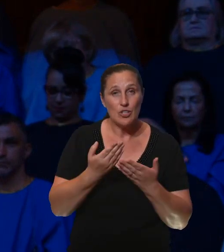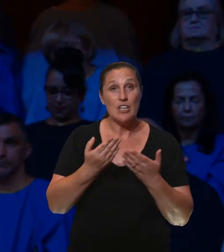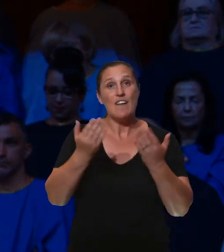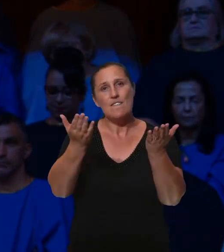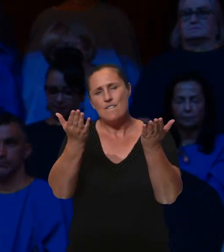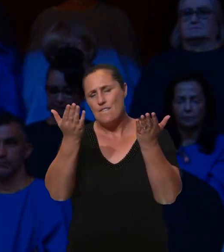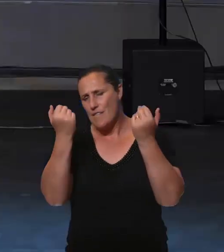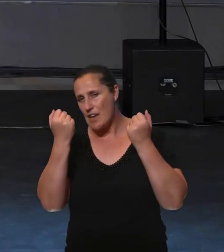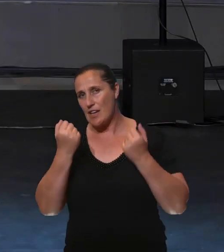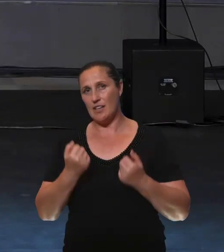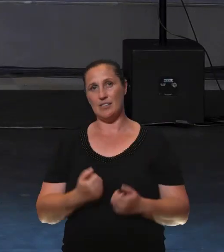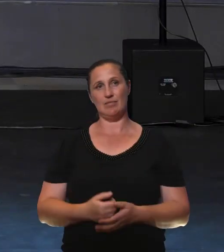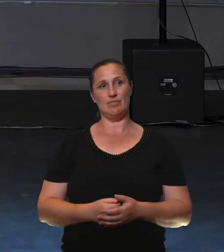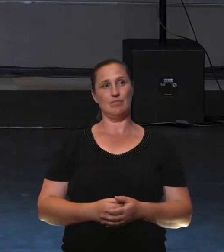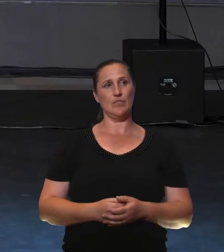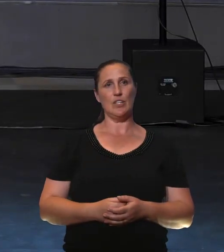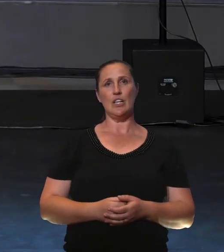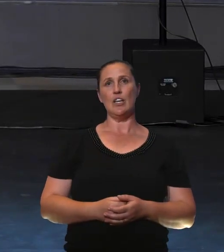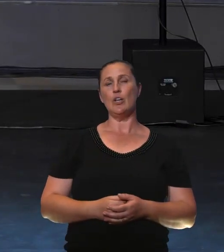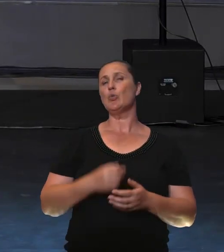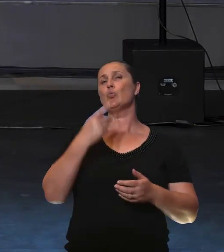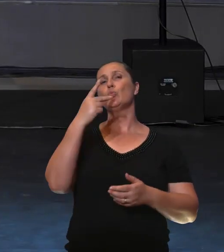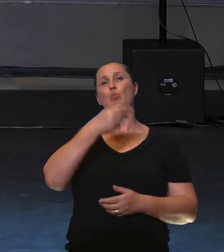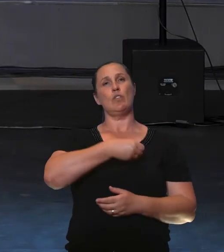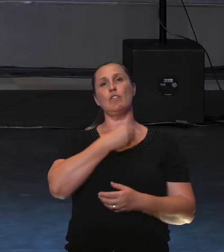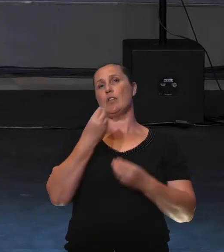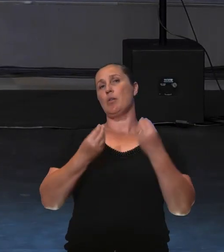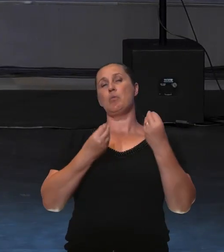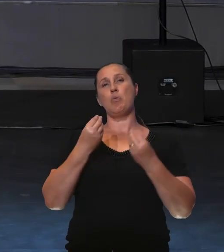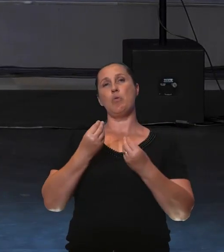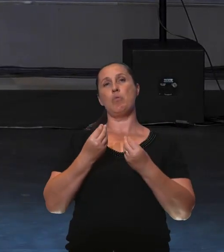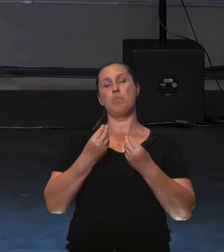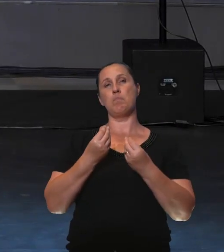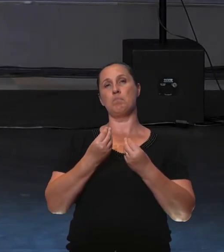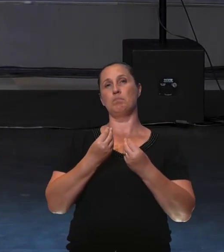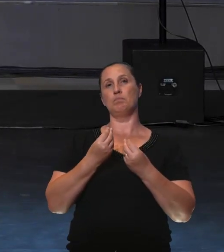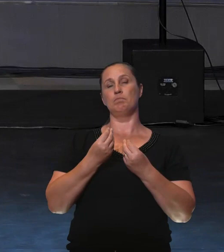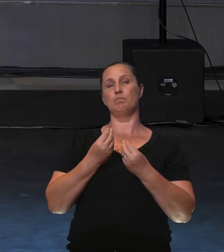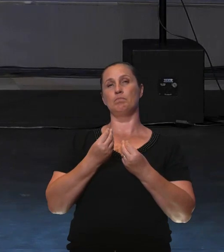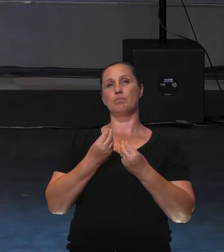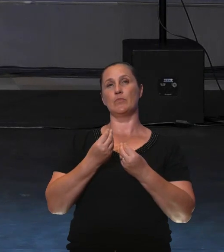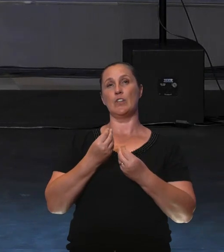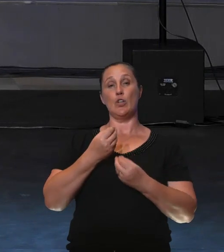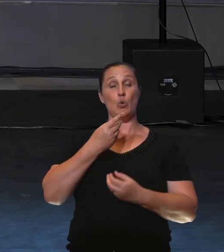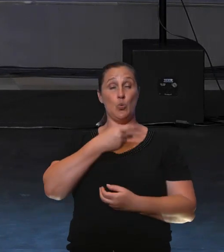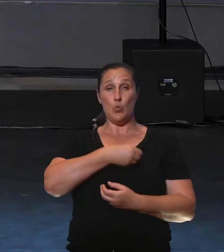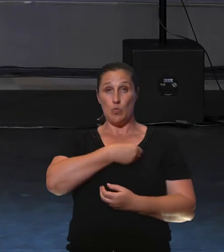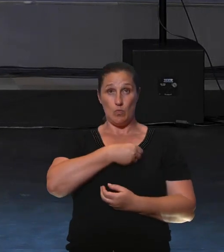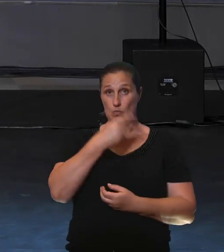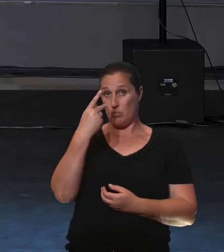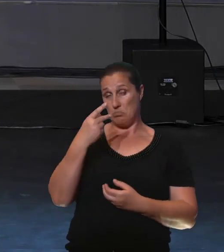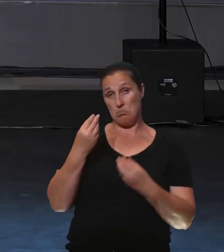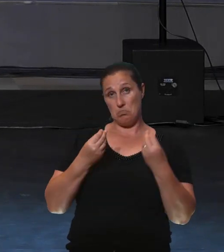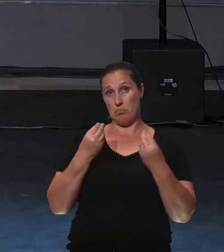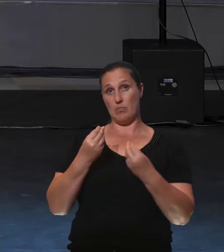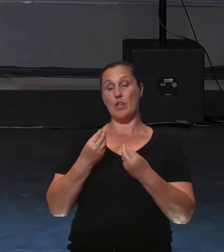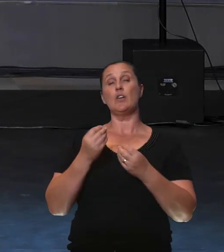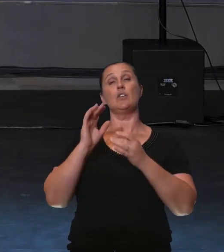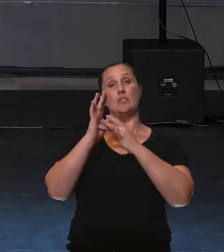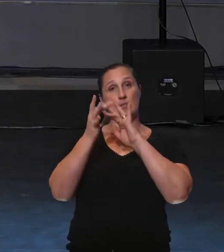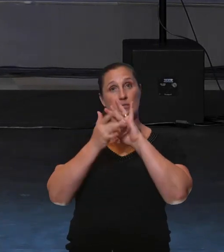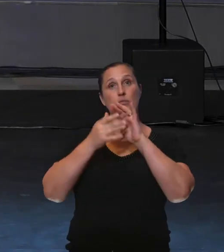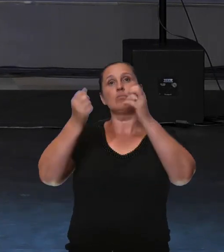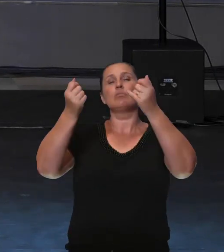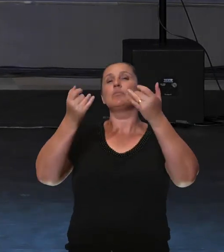independente de como está o barco da sua vida, da travessia da sua vida, jornada da sua vida, Jesus está